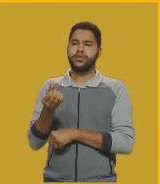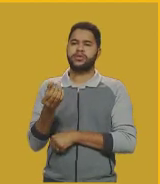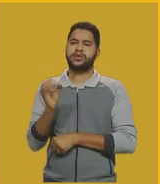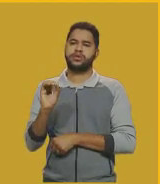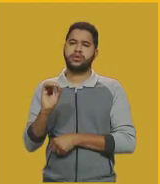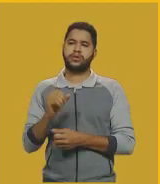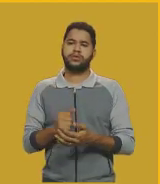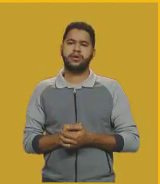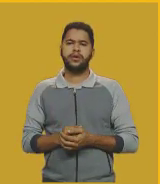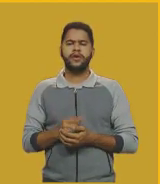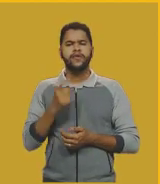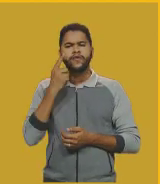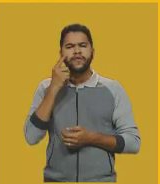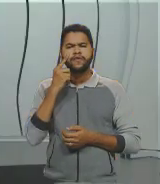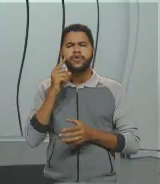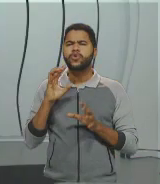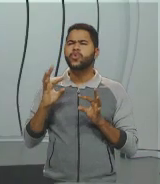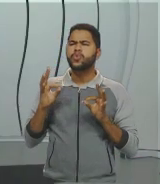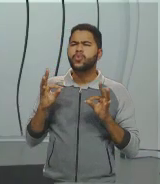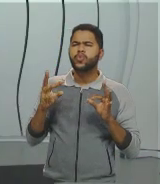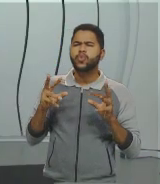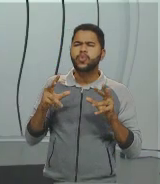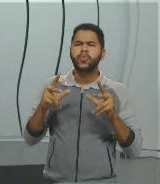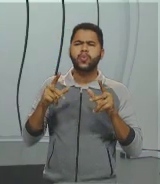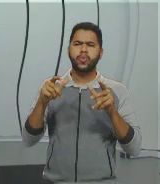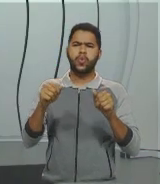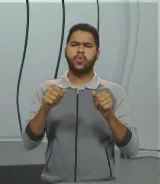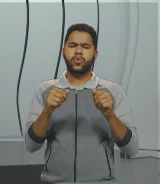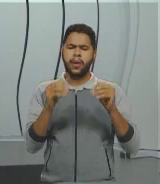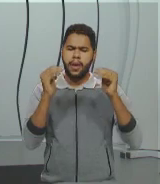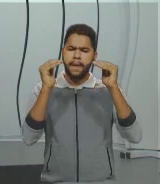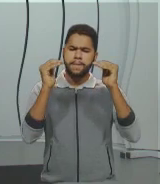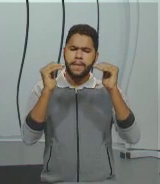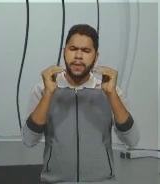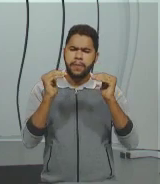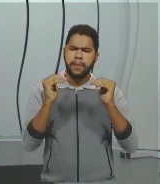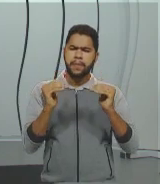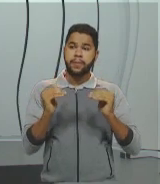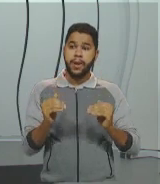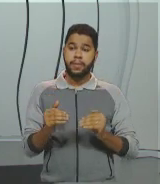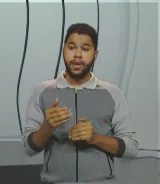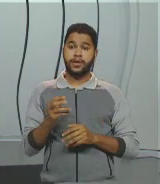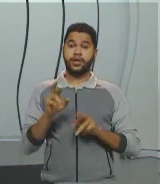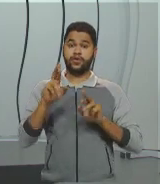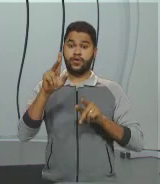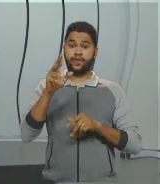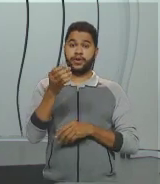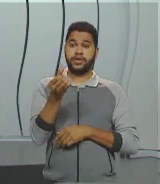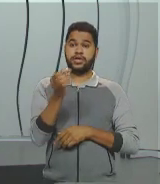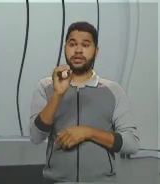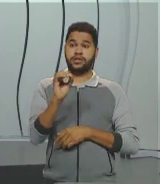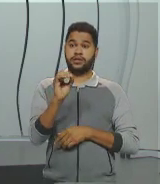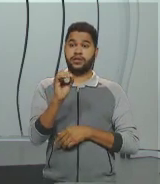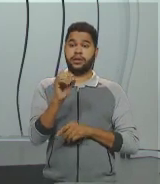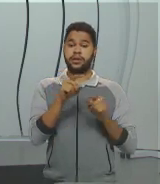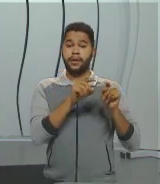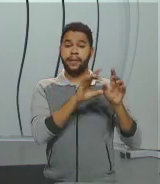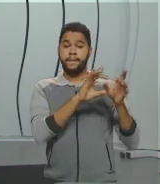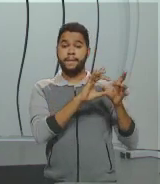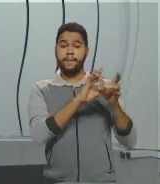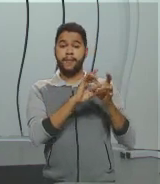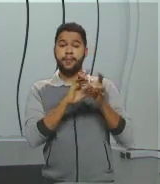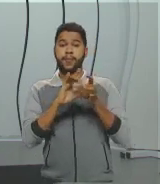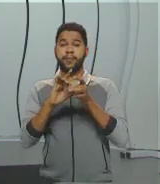que todo esse trecho aqui, que tem uma diferença de potencial de 60 volts, está ligado em série com o